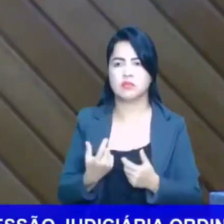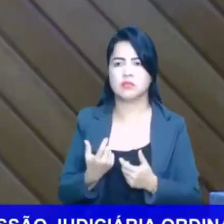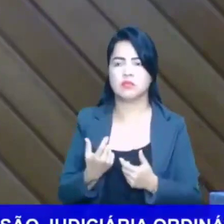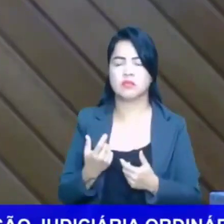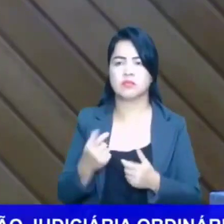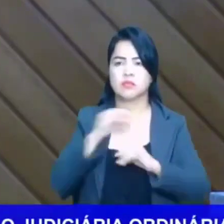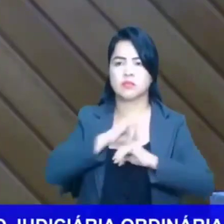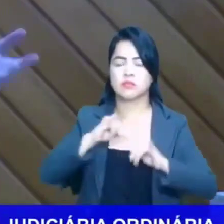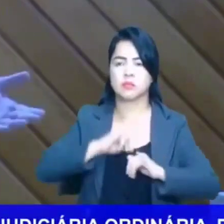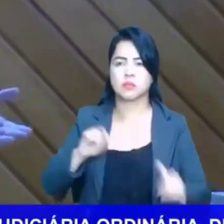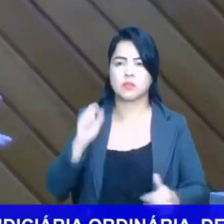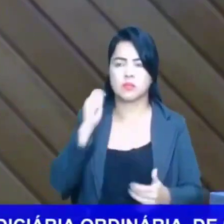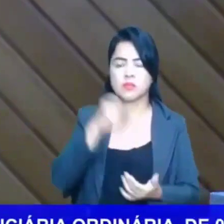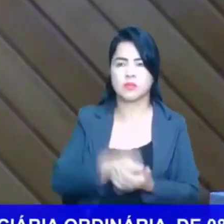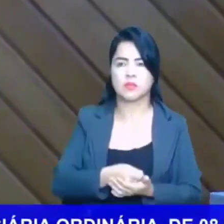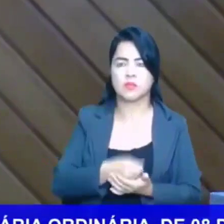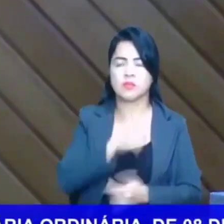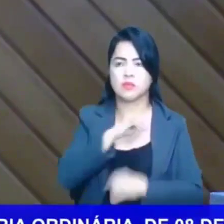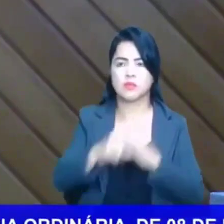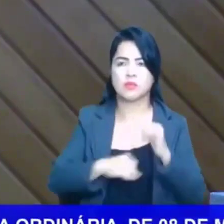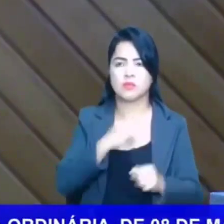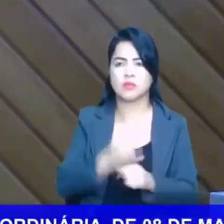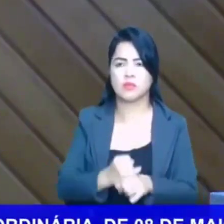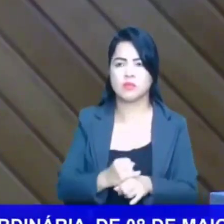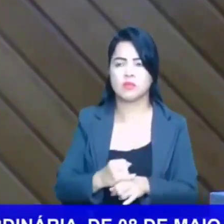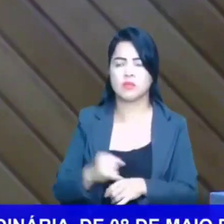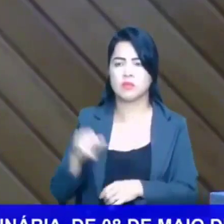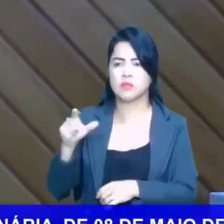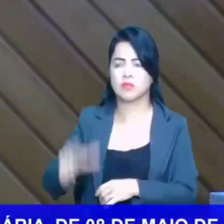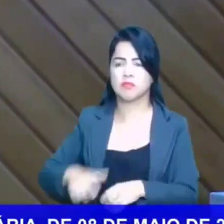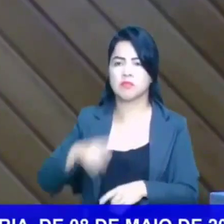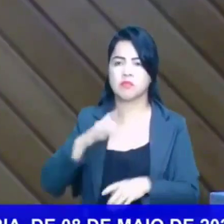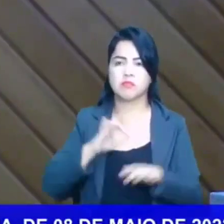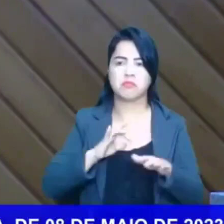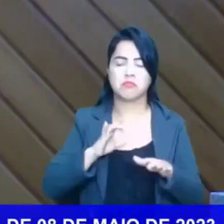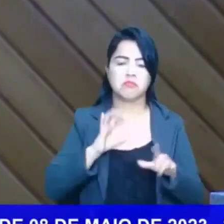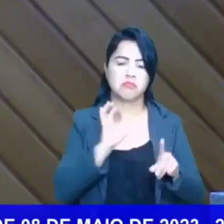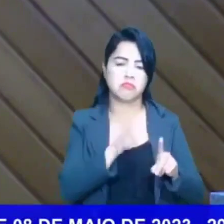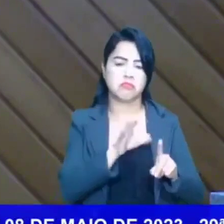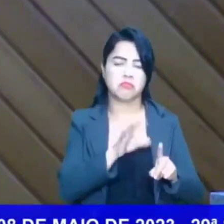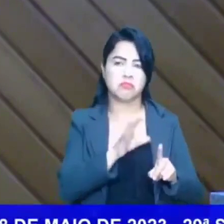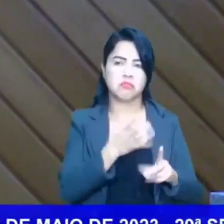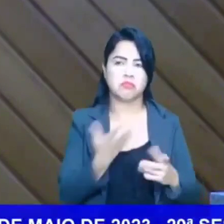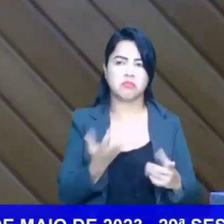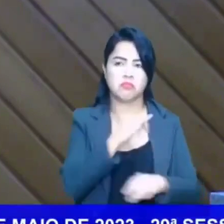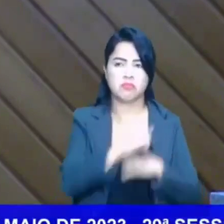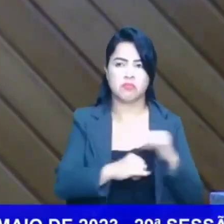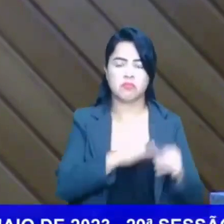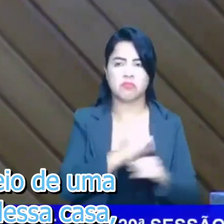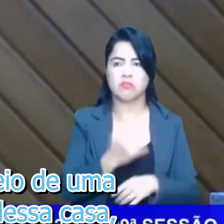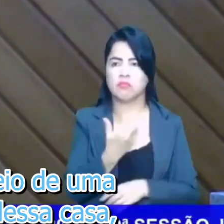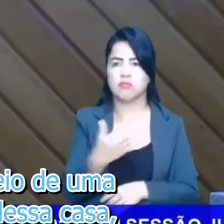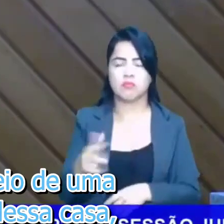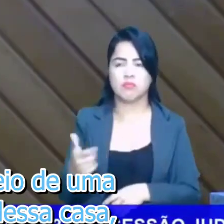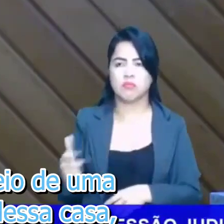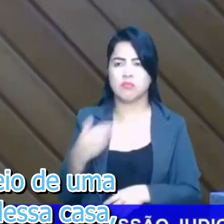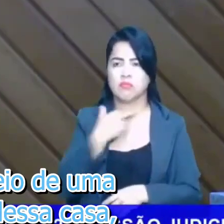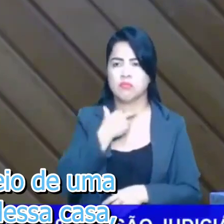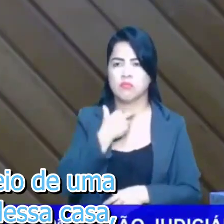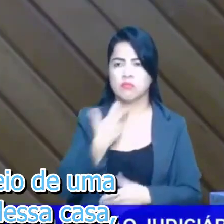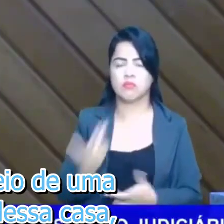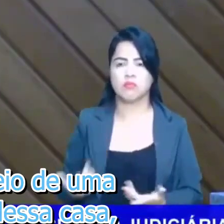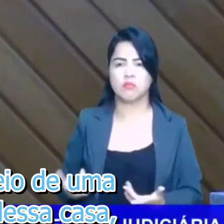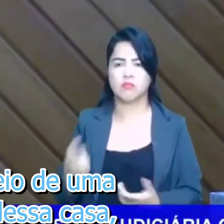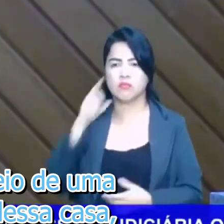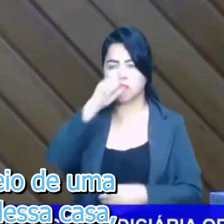A propaganda paga na internet feita por um influenciador digital. E isso não cai dos céus. Isso não foi